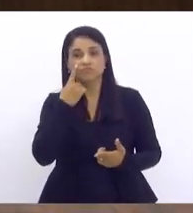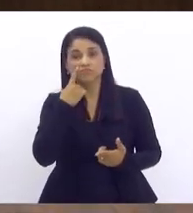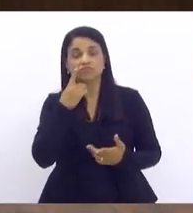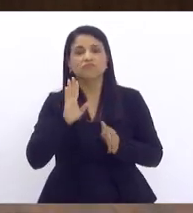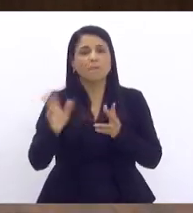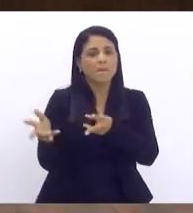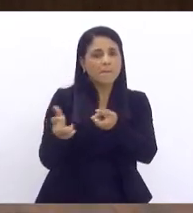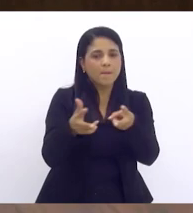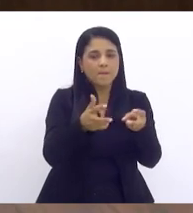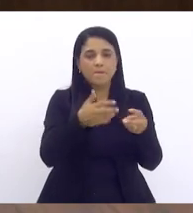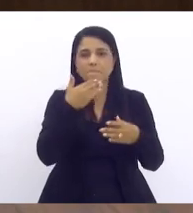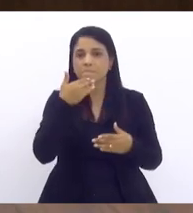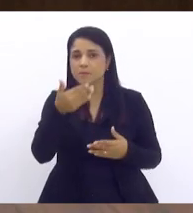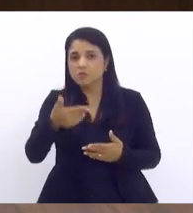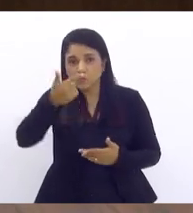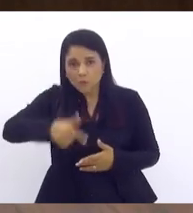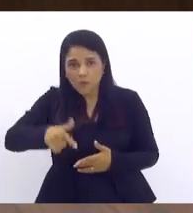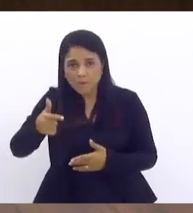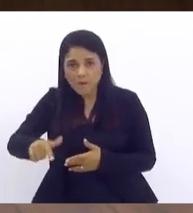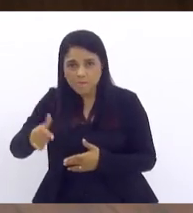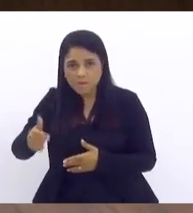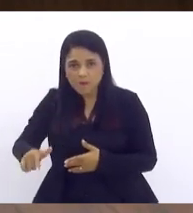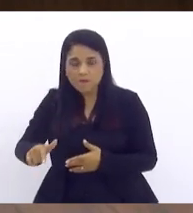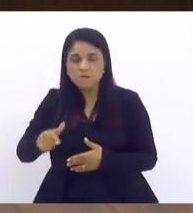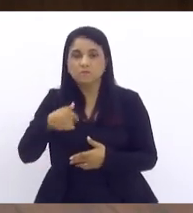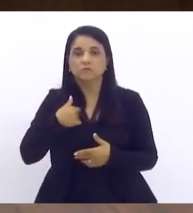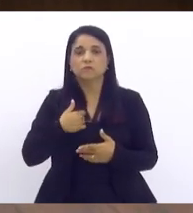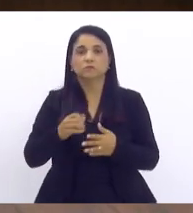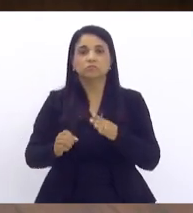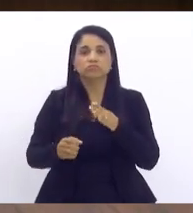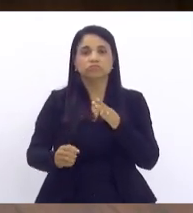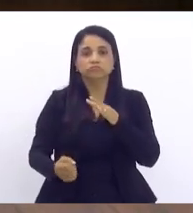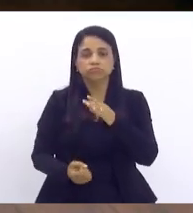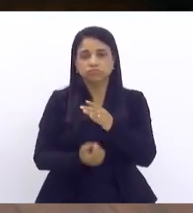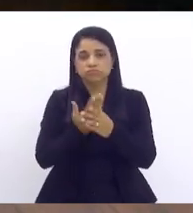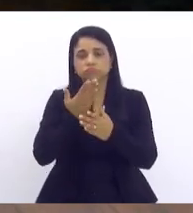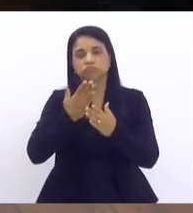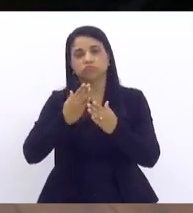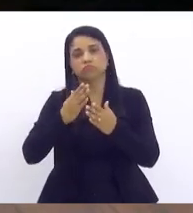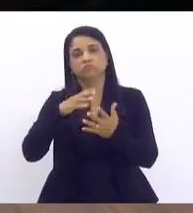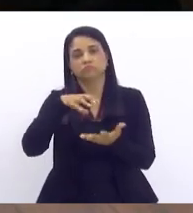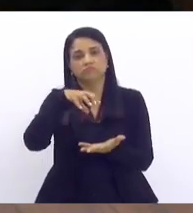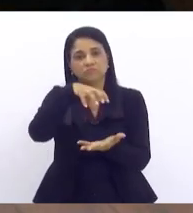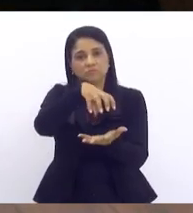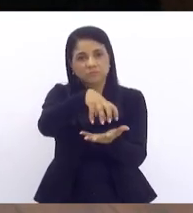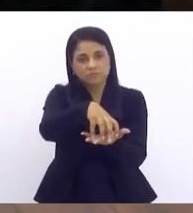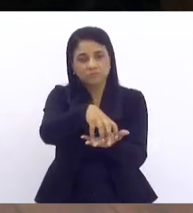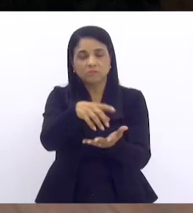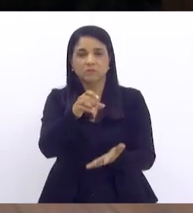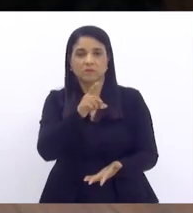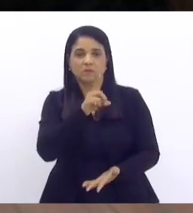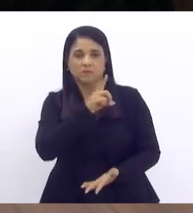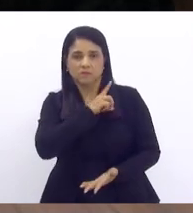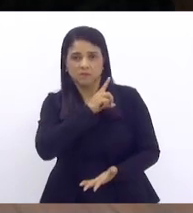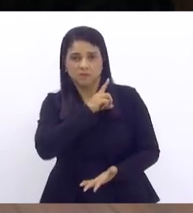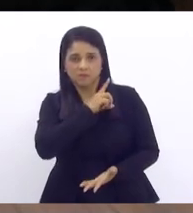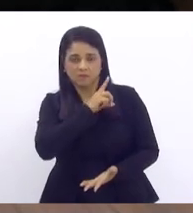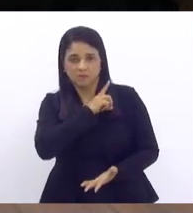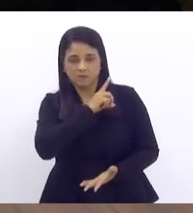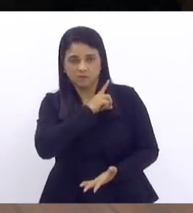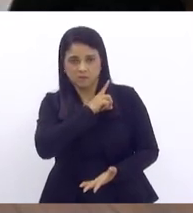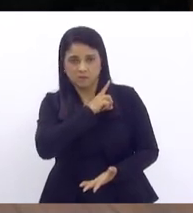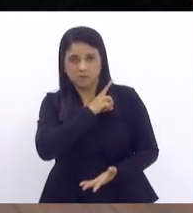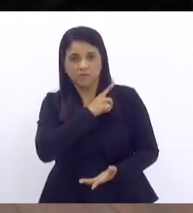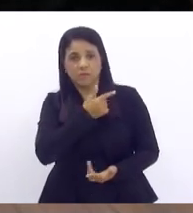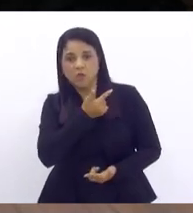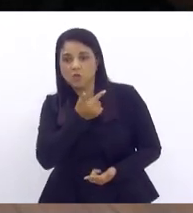existem outros pedidos para construção, para instalação dessa delegacia, da DECRADE, em diversos